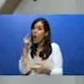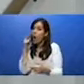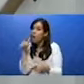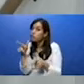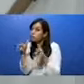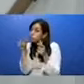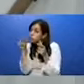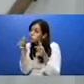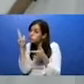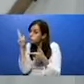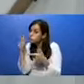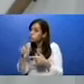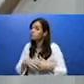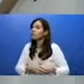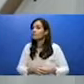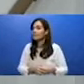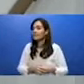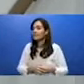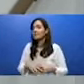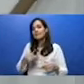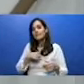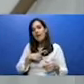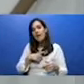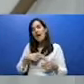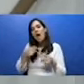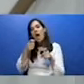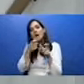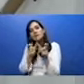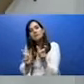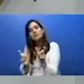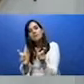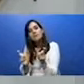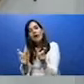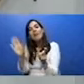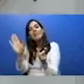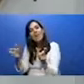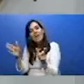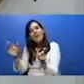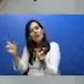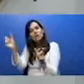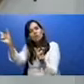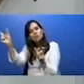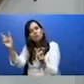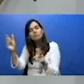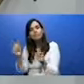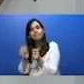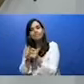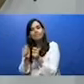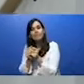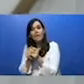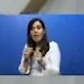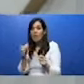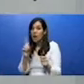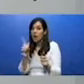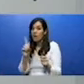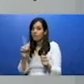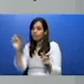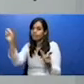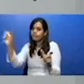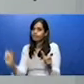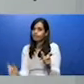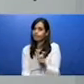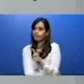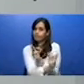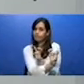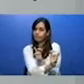faz parte da sílaba. Se a letrinha fizer parte da sílaba, deixa ela junto com a sílaba. Se não fizer parte, vai